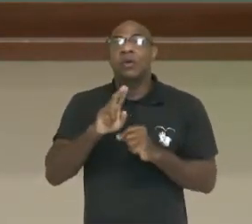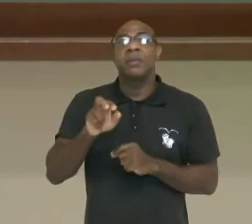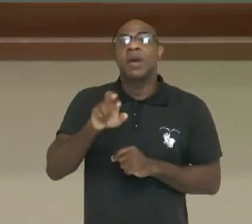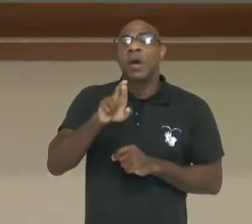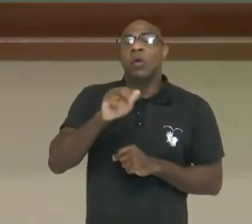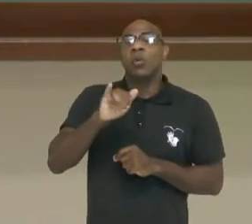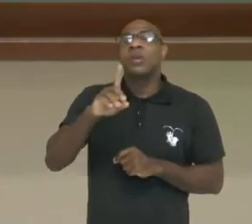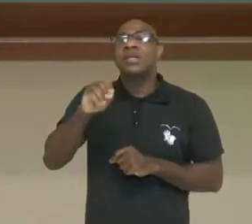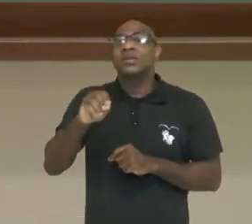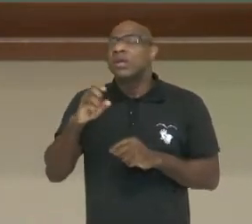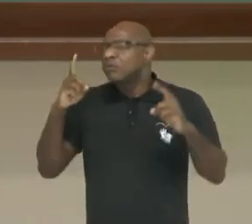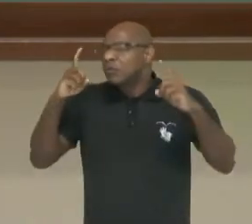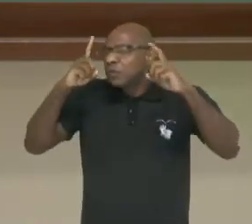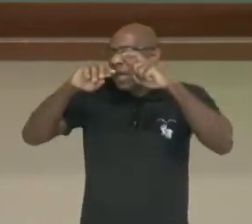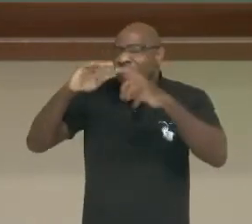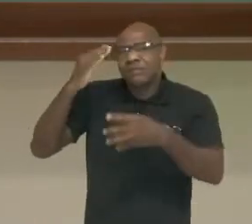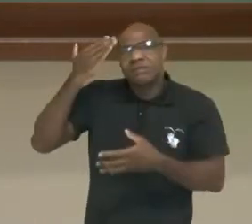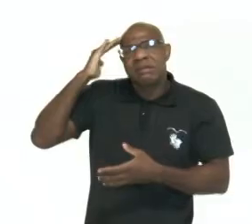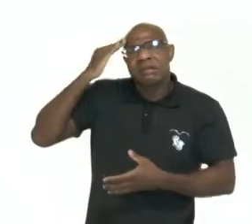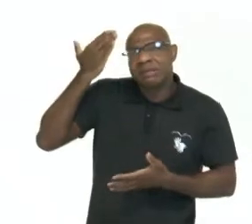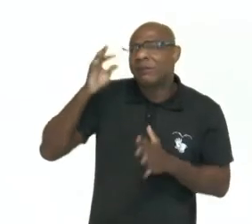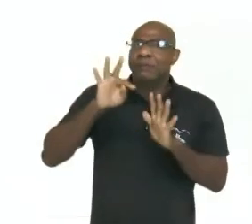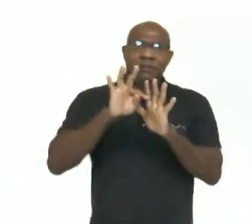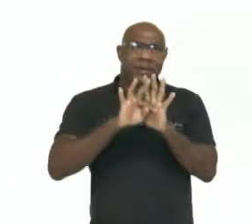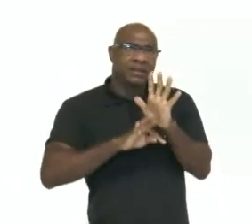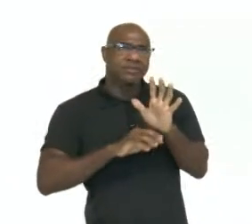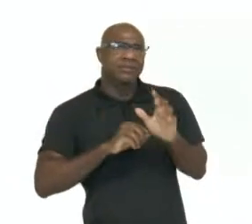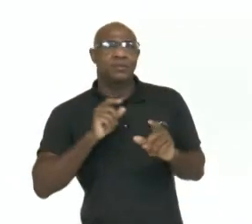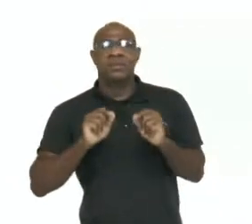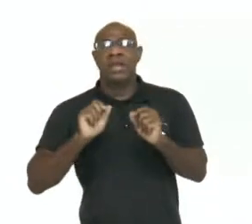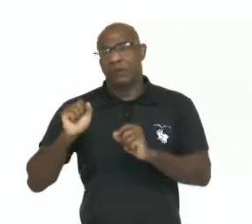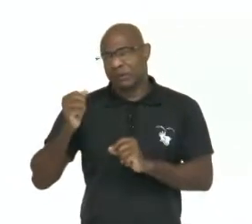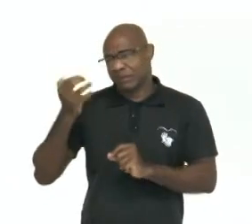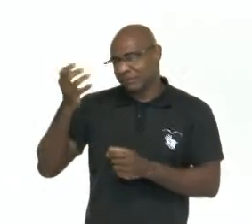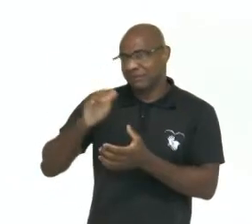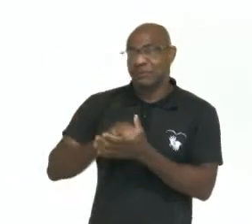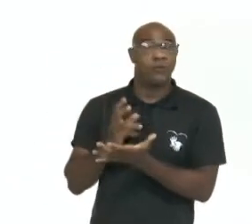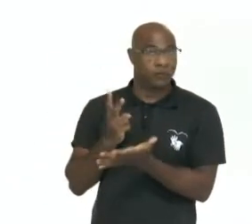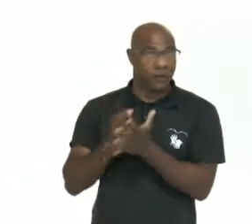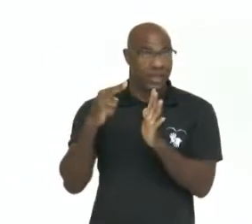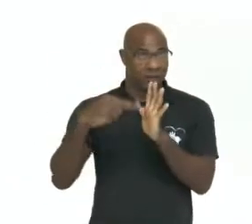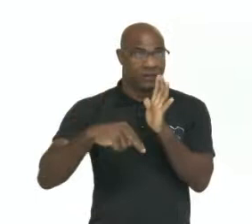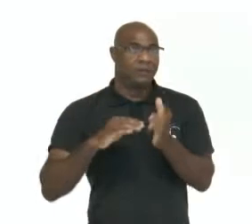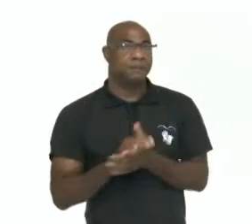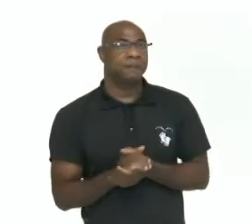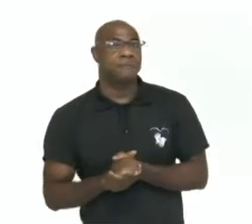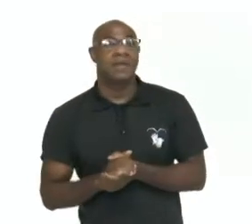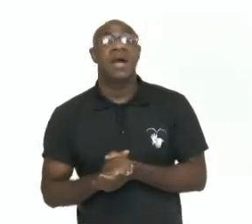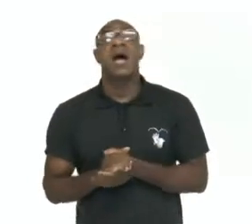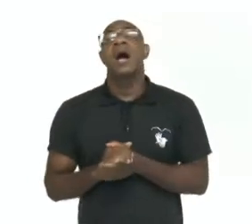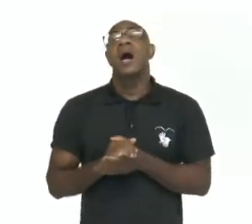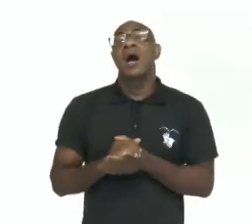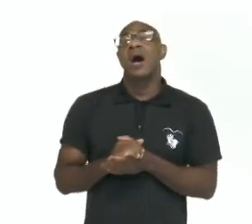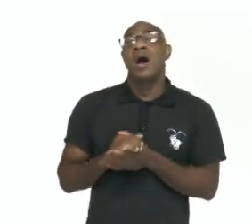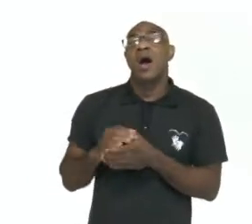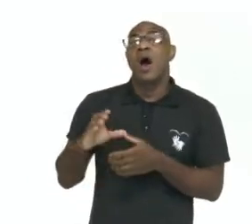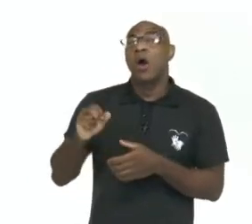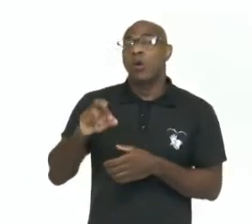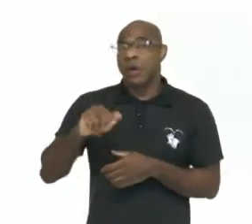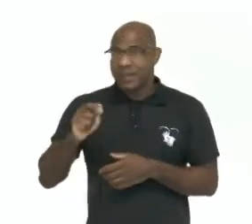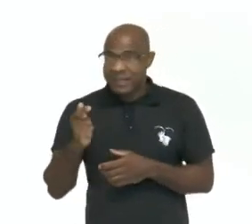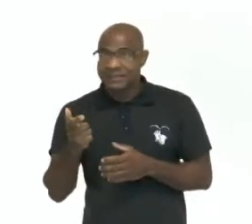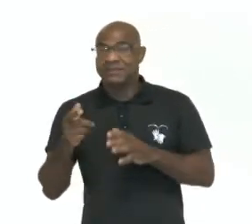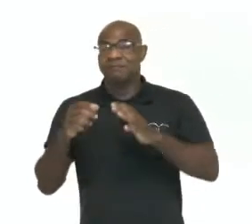uma dificuldade de interpretação do que está ocorrendo. Vamos continuar a leitura. Então a coerência textual é uma propriedade do